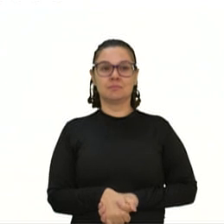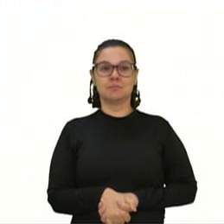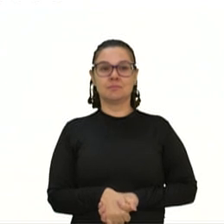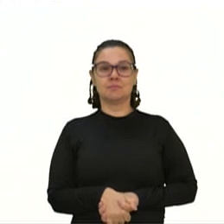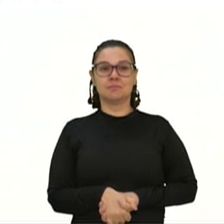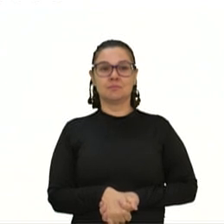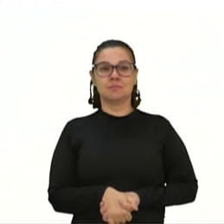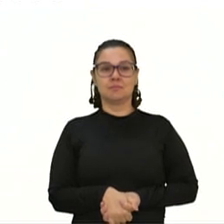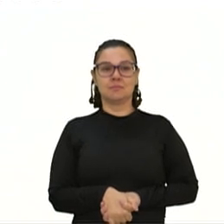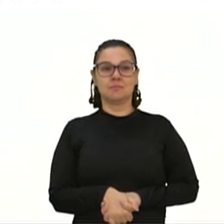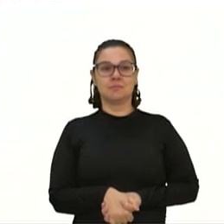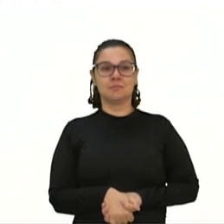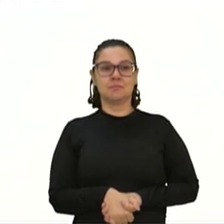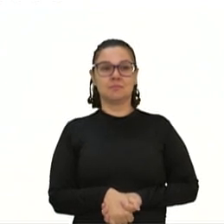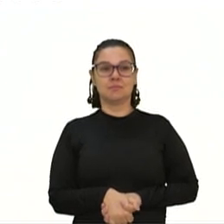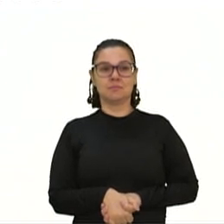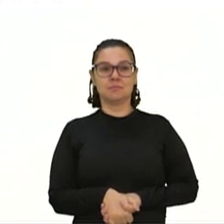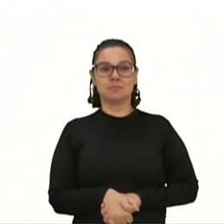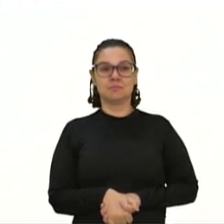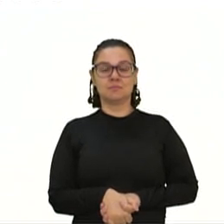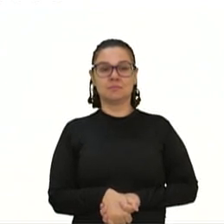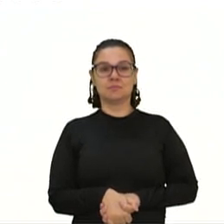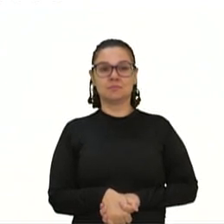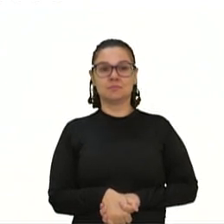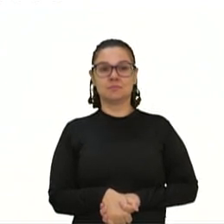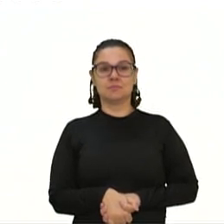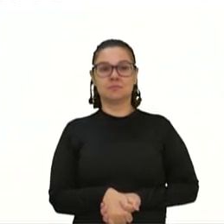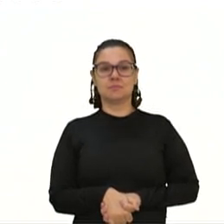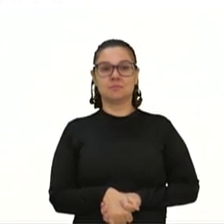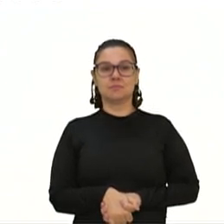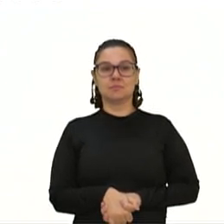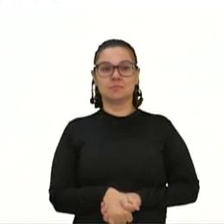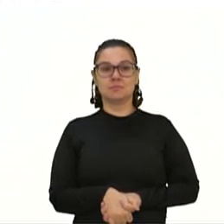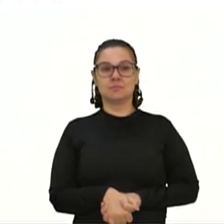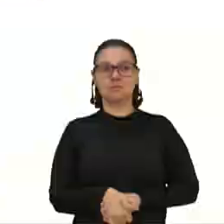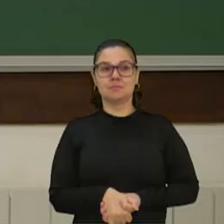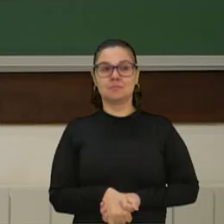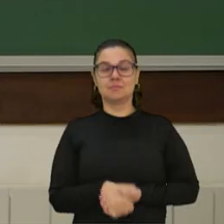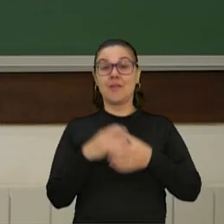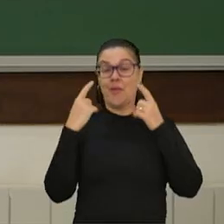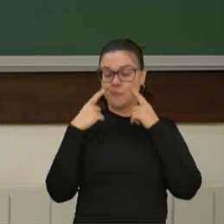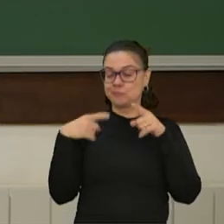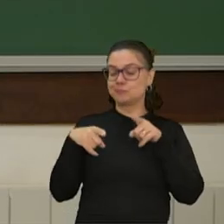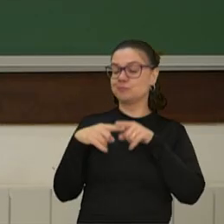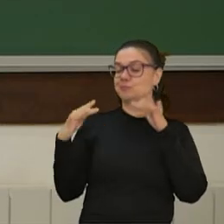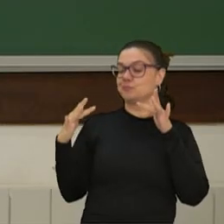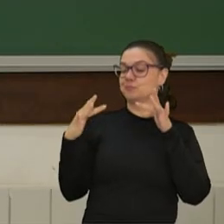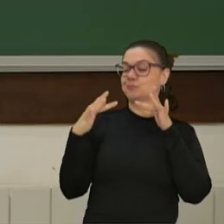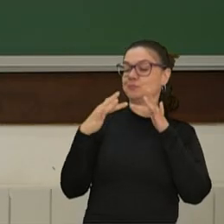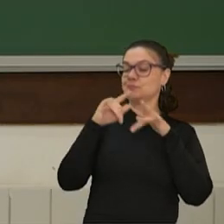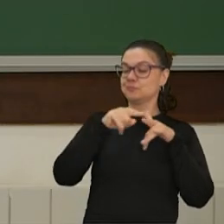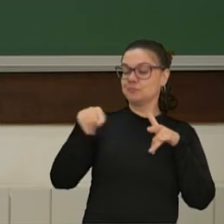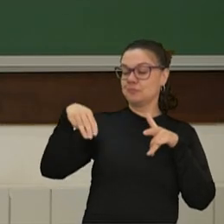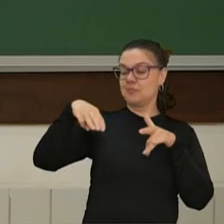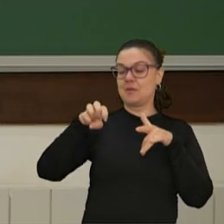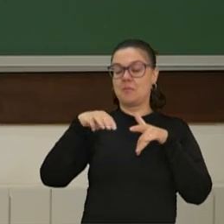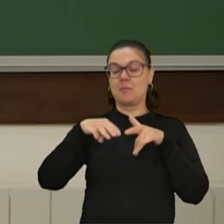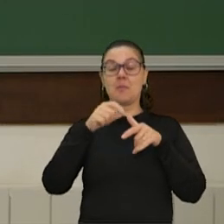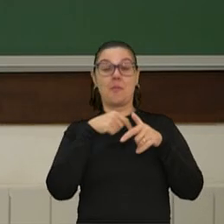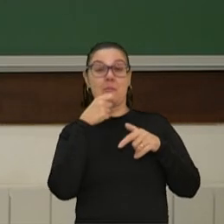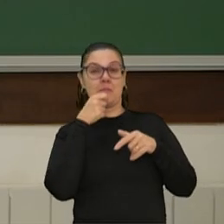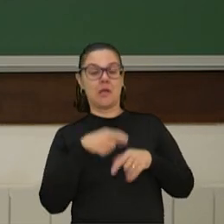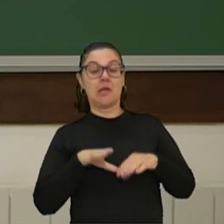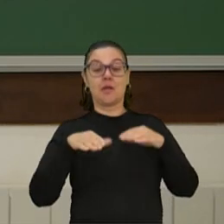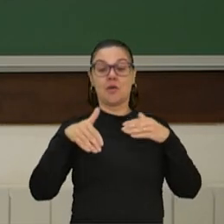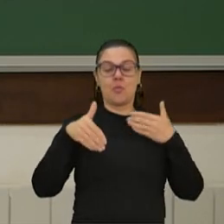hands, you know that you have to run. Também me identifiquei nesse meme, gente. Então, lá ele diz assim, ó.